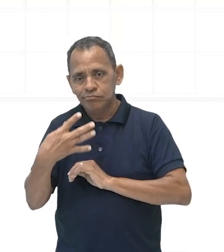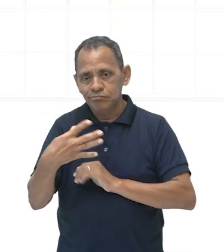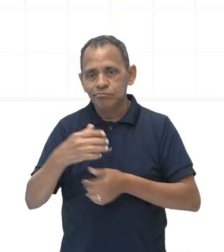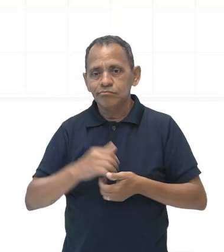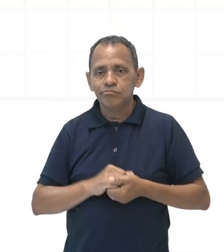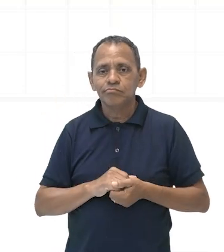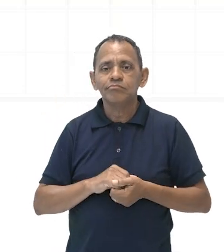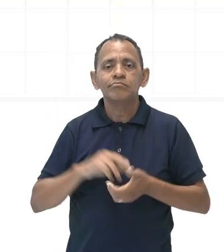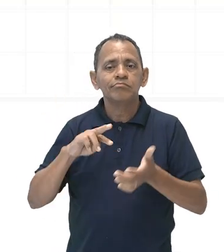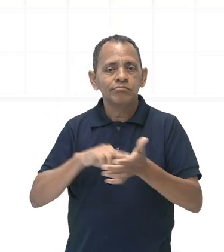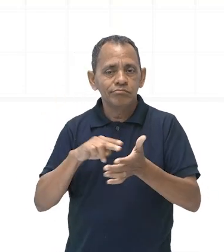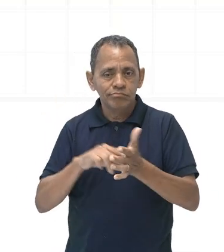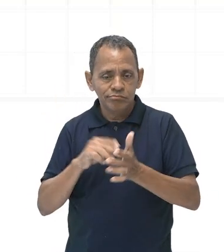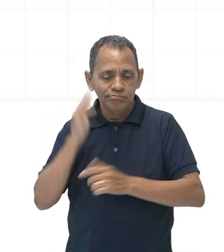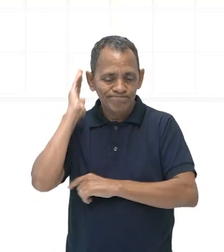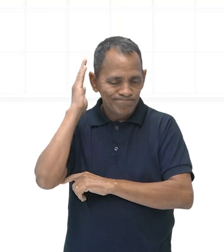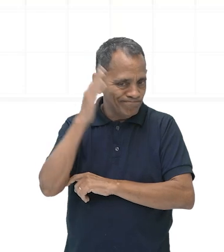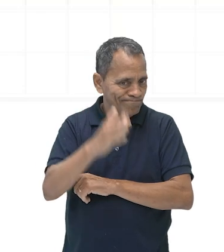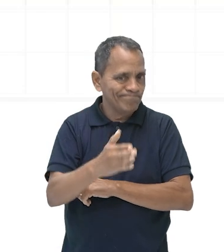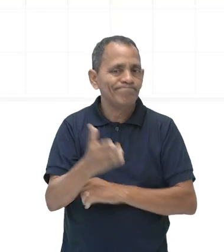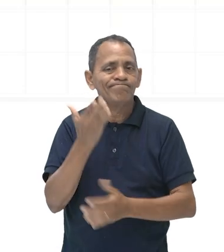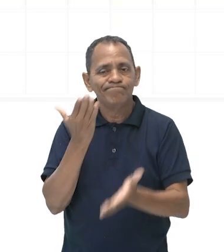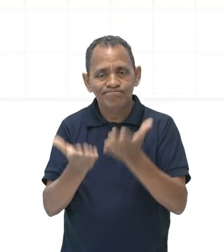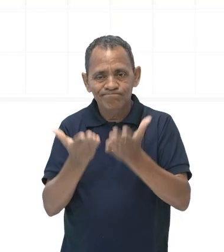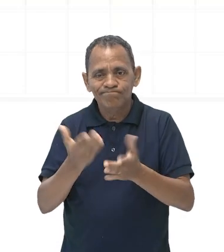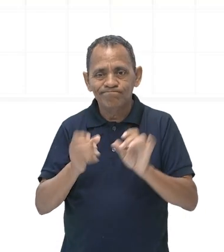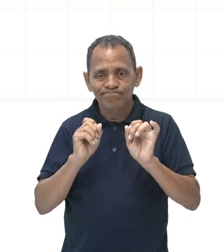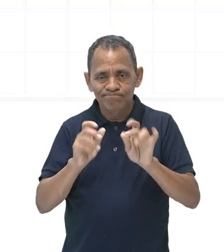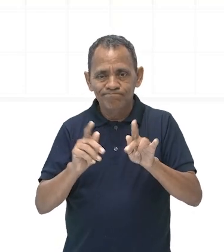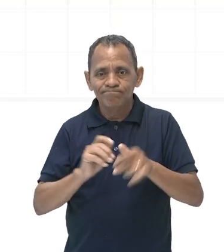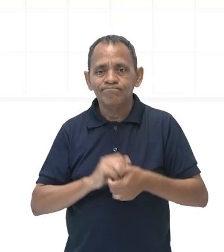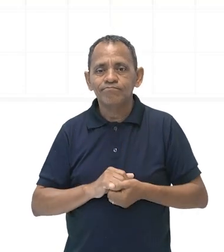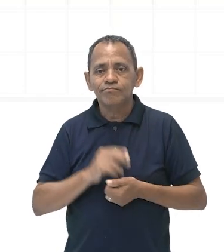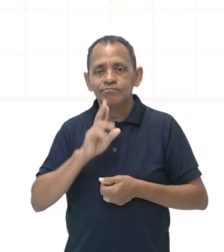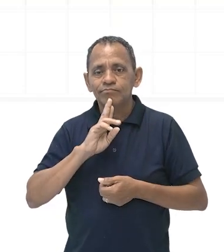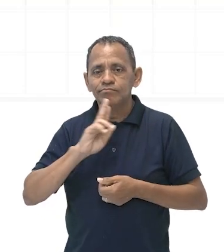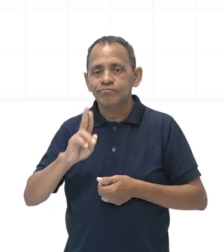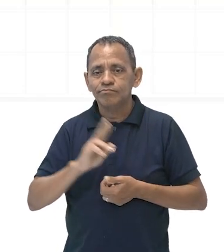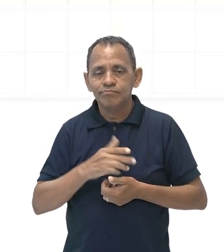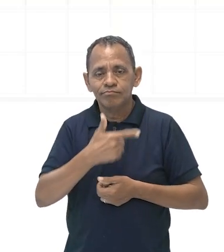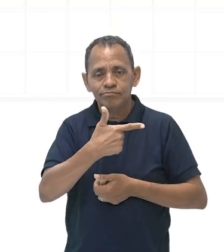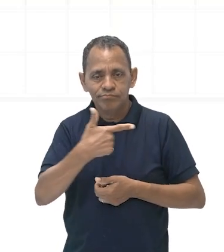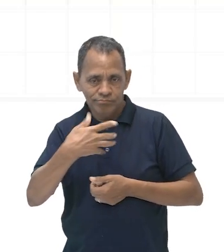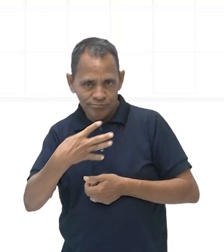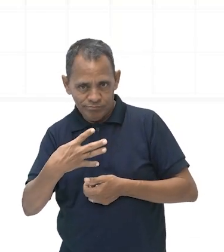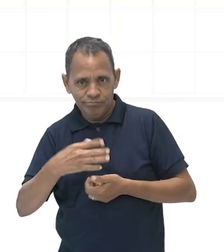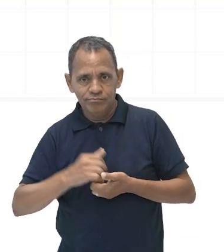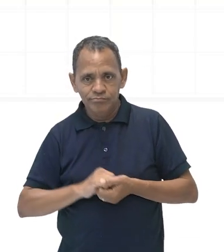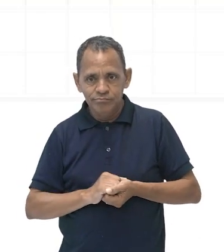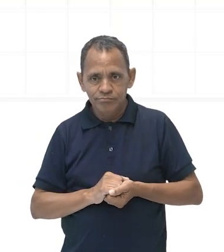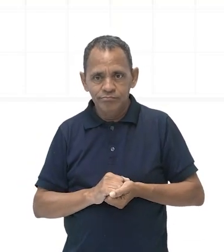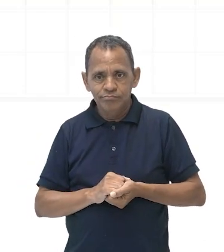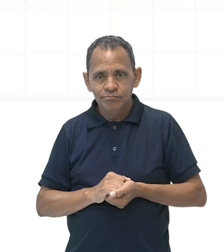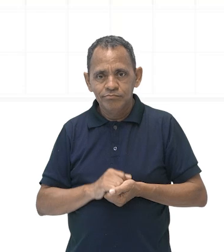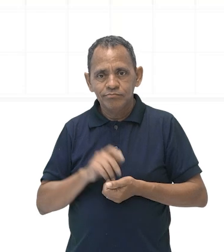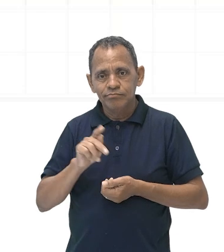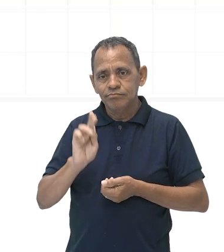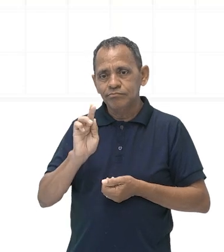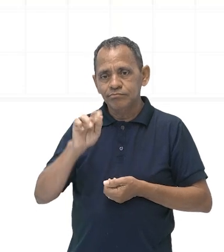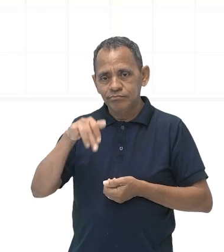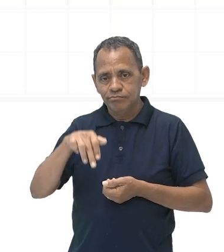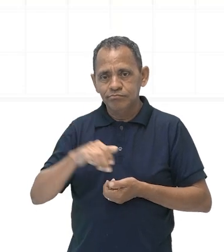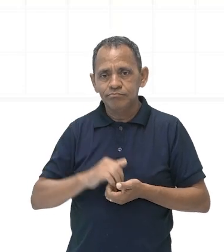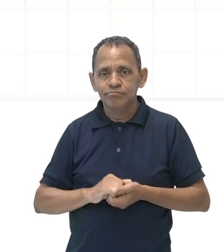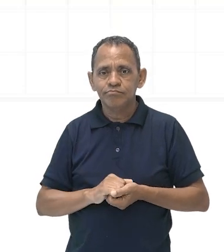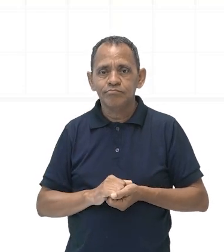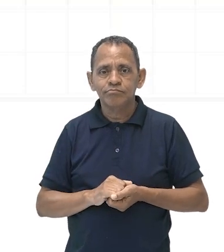grandezas serem diretamente proporcionais, certo? Então, esse resultado aqui, 224, né, quilômetros. Então,